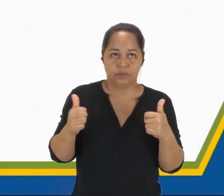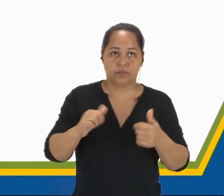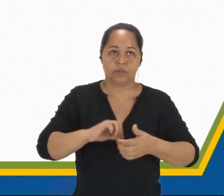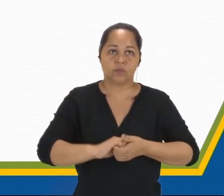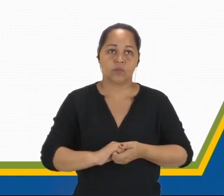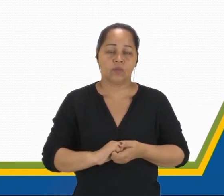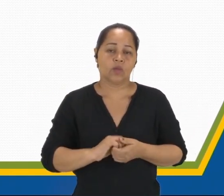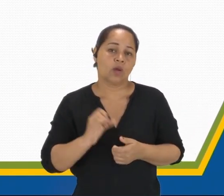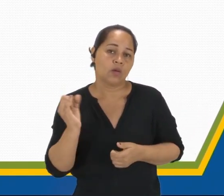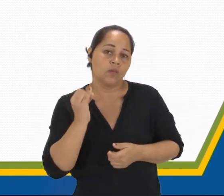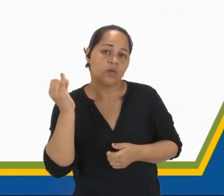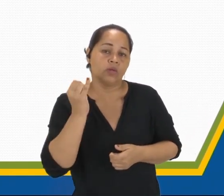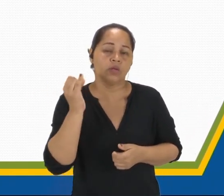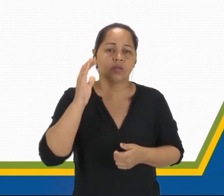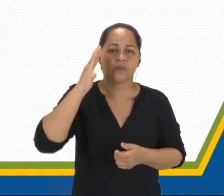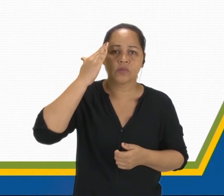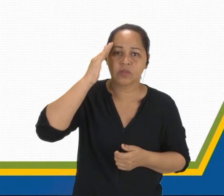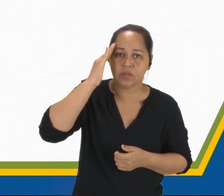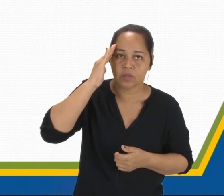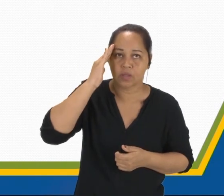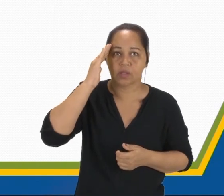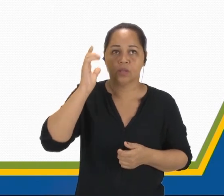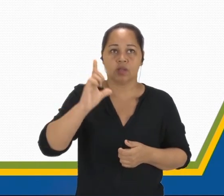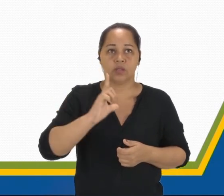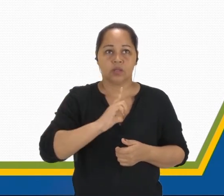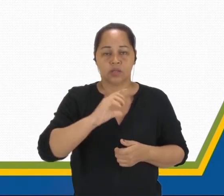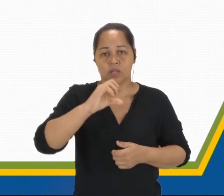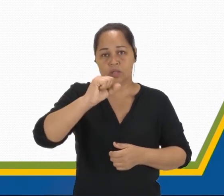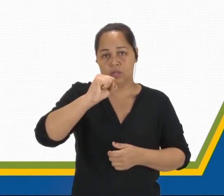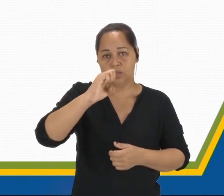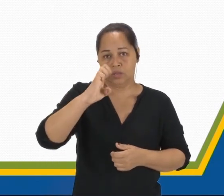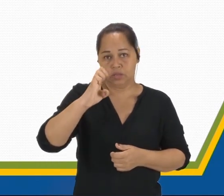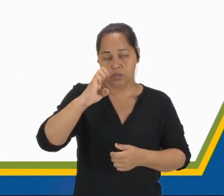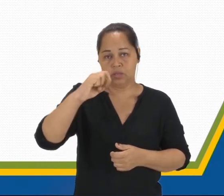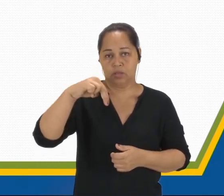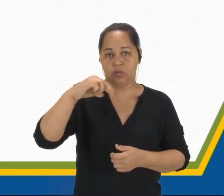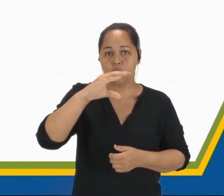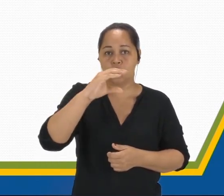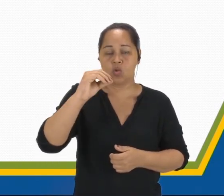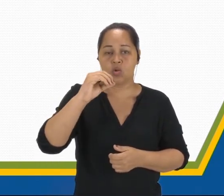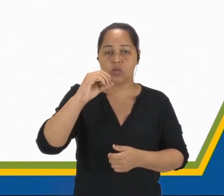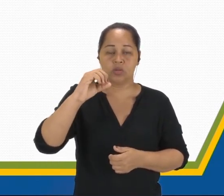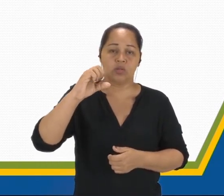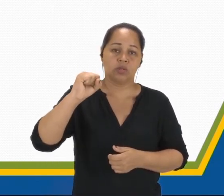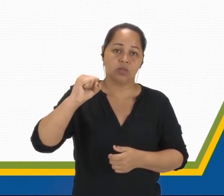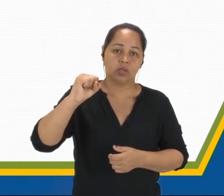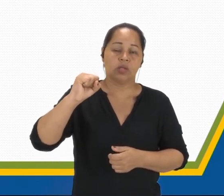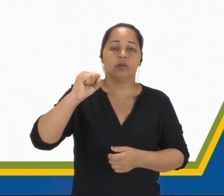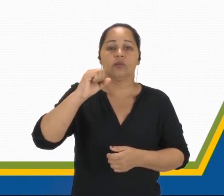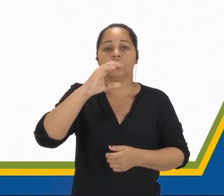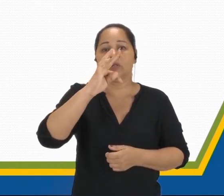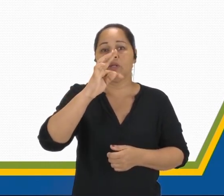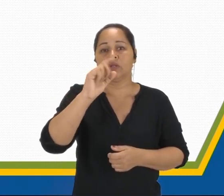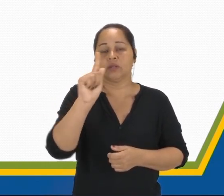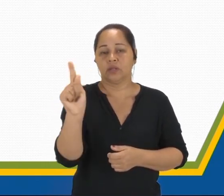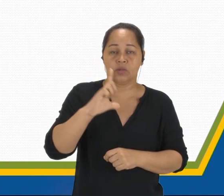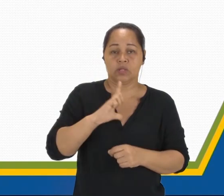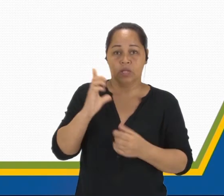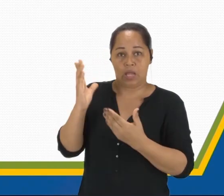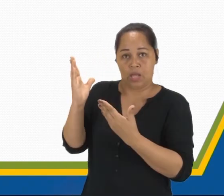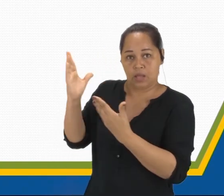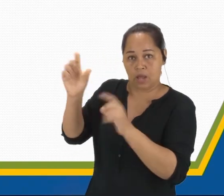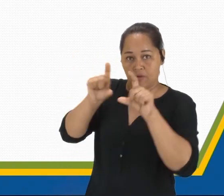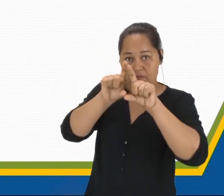π sobre 2 é 0. O cosseno de π é menos 1. E o cosseno de 3π sobre 2, tá, é 0 e o cosseno de 2π é